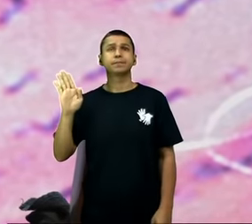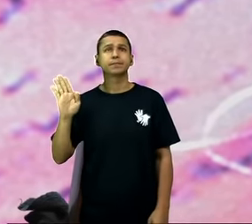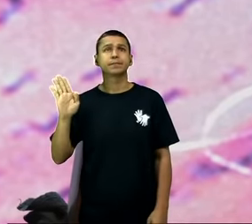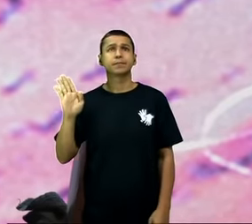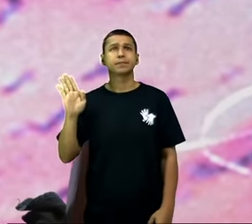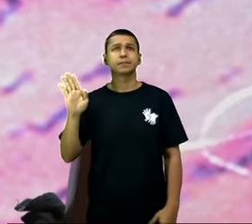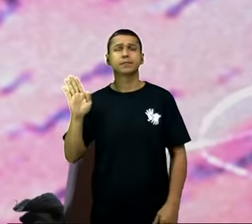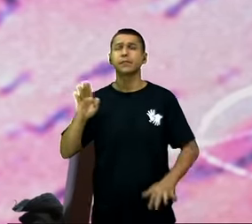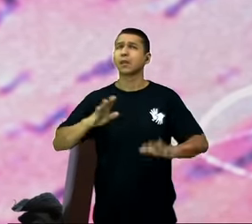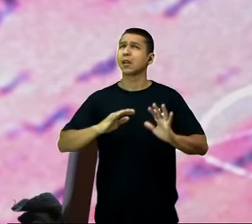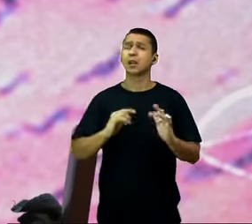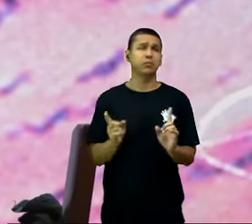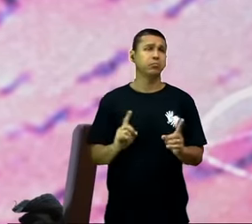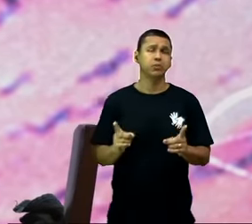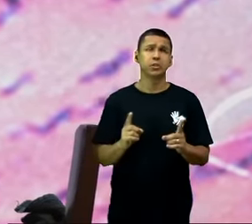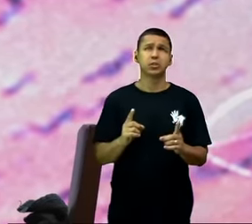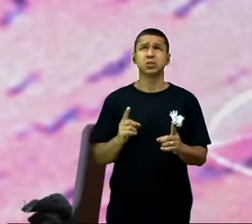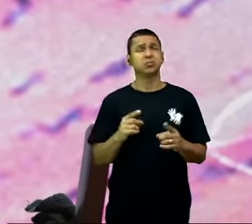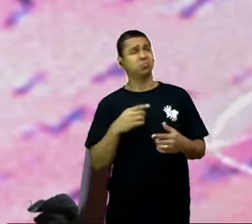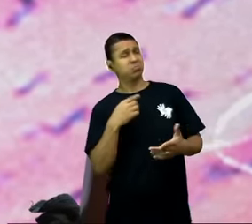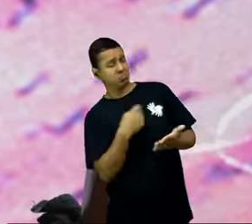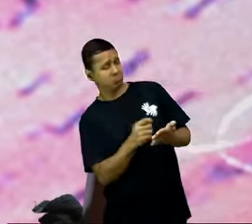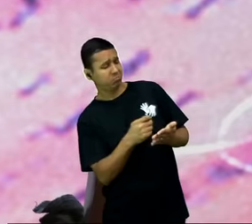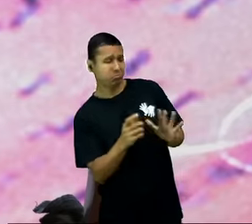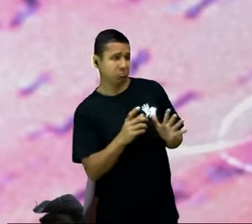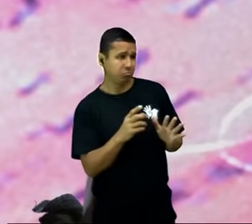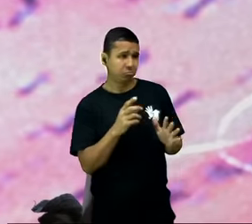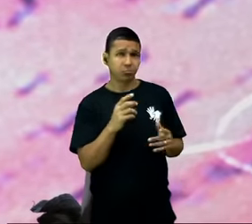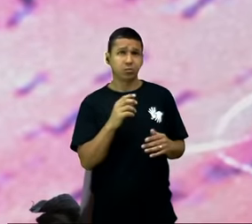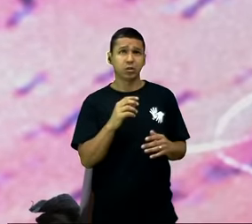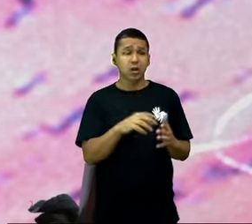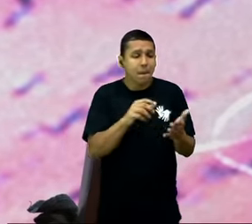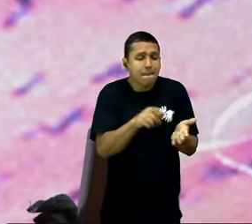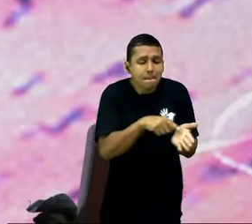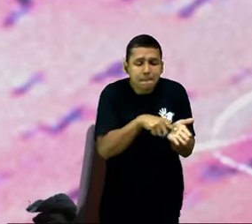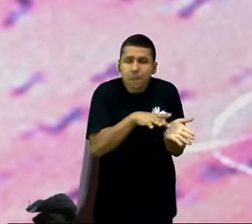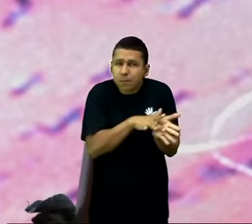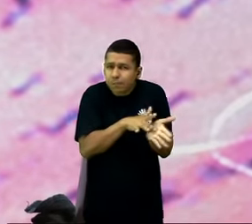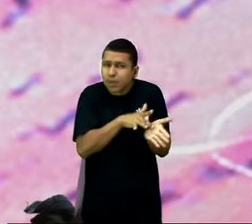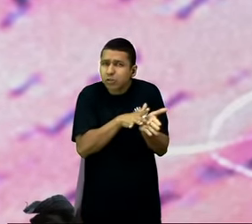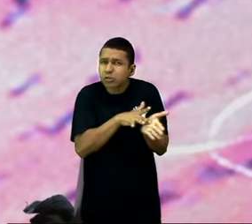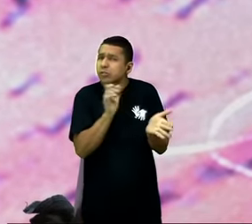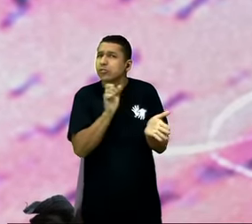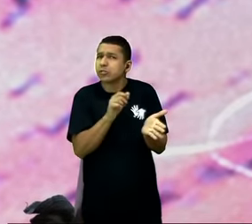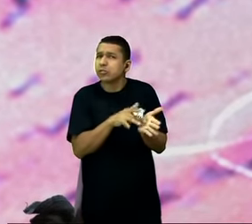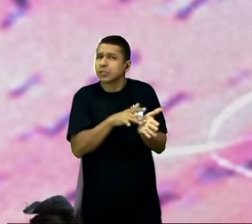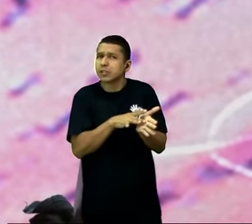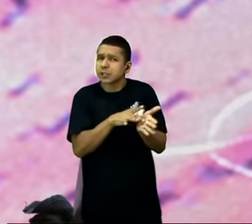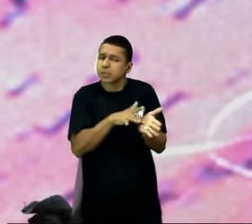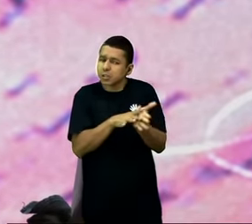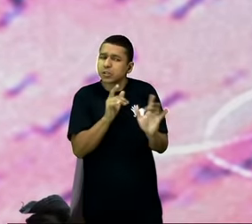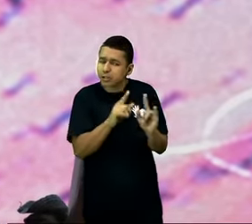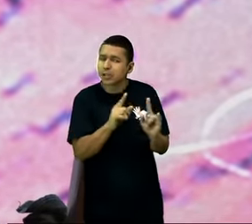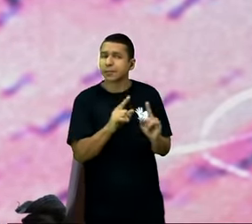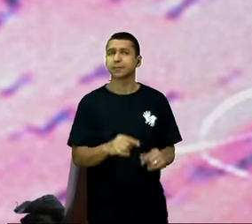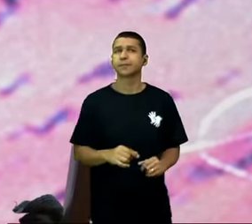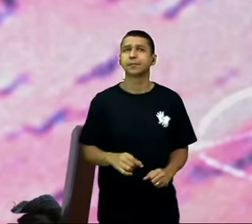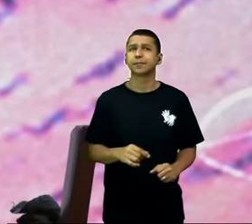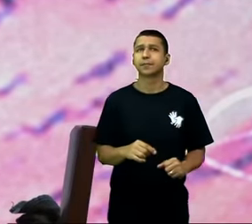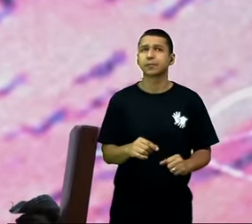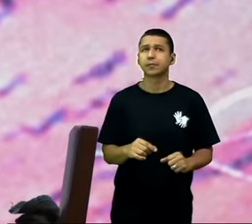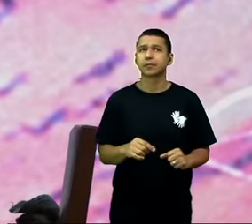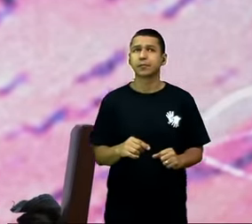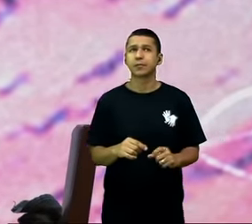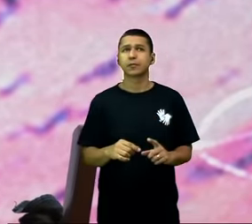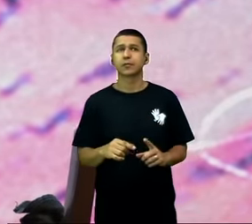Eu não sou teólogo, não sou historiador, então eu tenho que pesquisar as coisas, porque não é meu. Eu fui pesquisar. Segundo